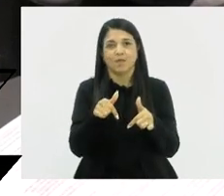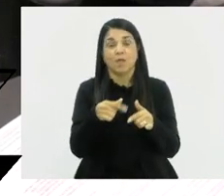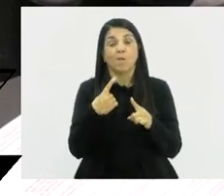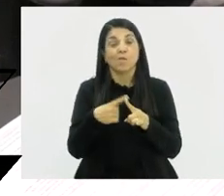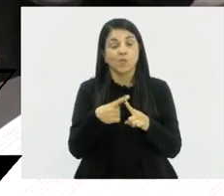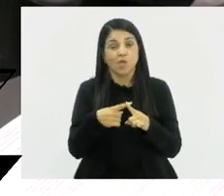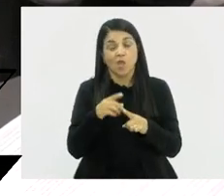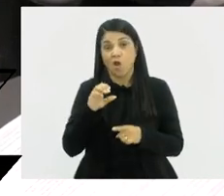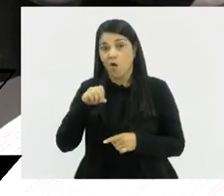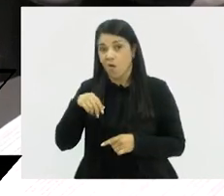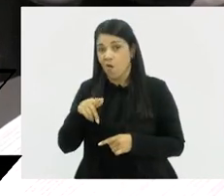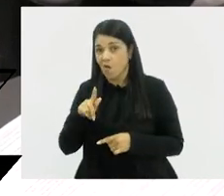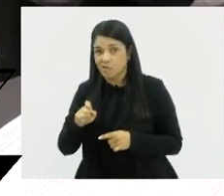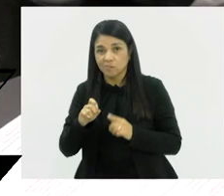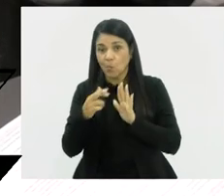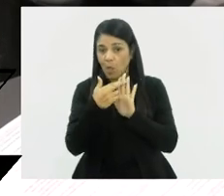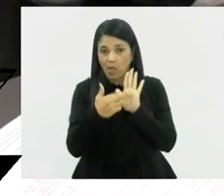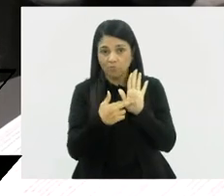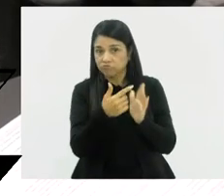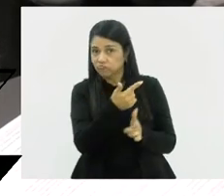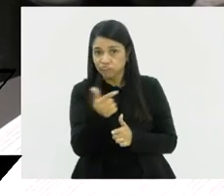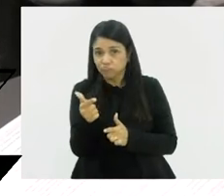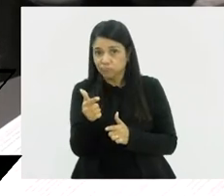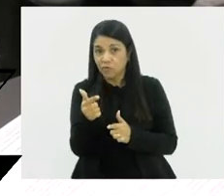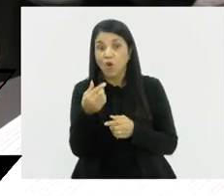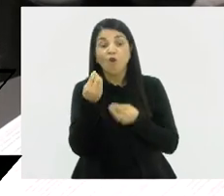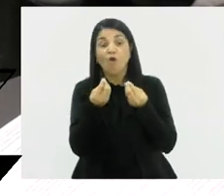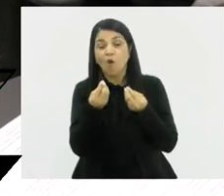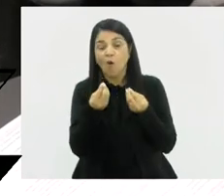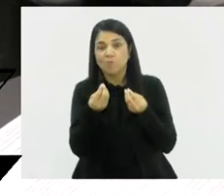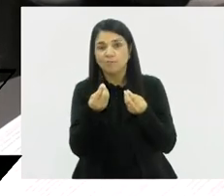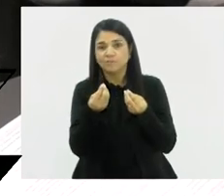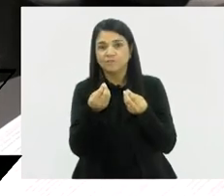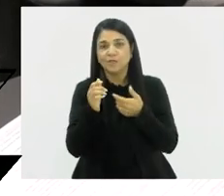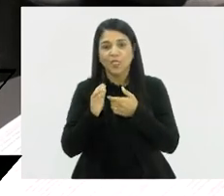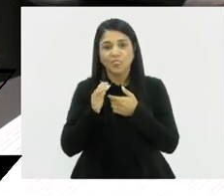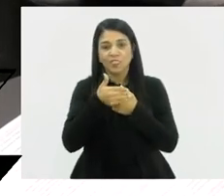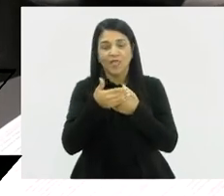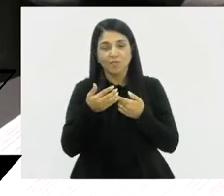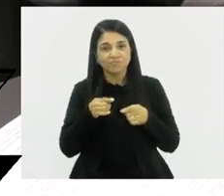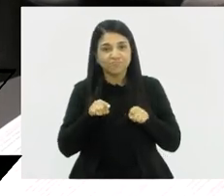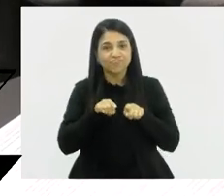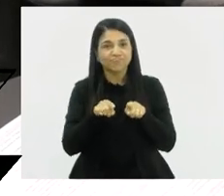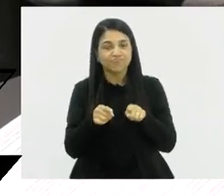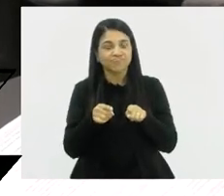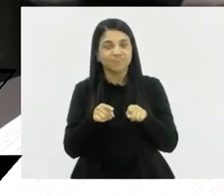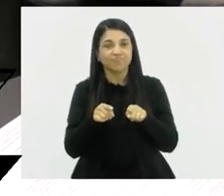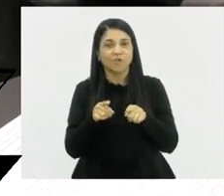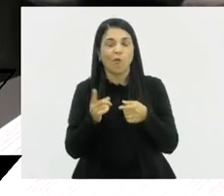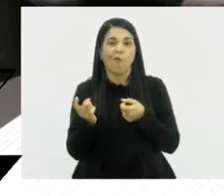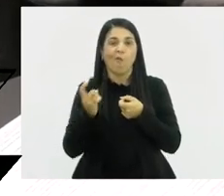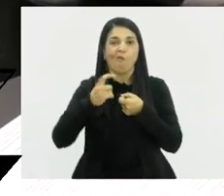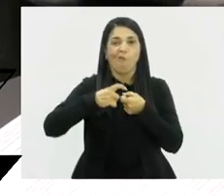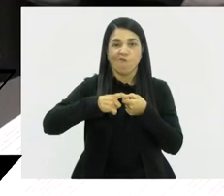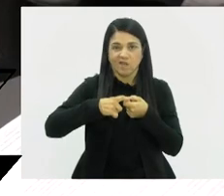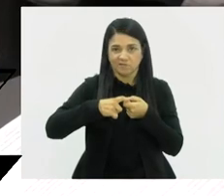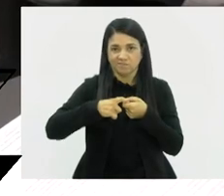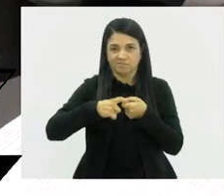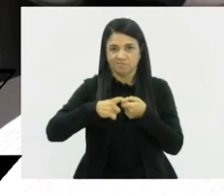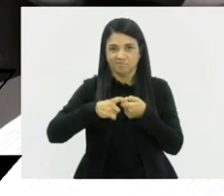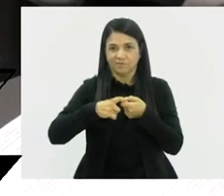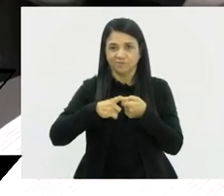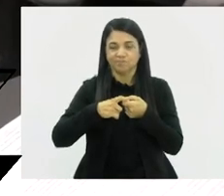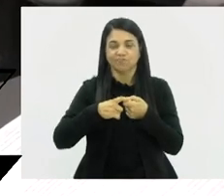a ONG ela não está regularizada, ela não pode fazer um termo de parceria ou convênio com o